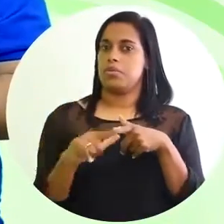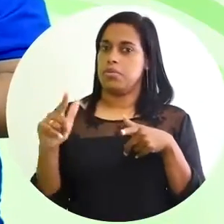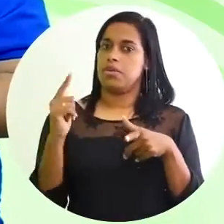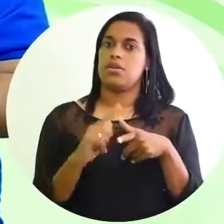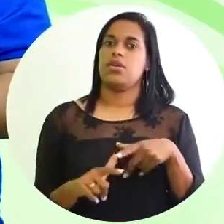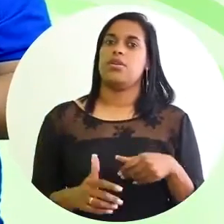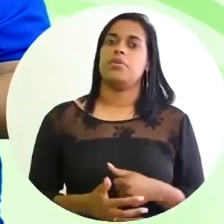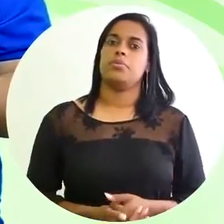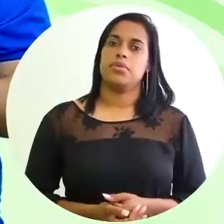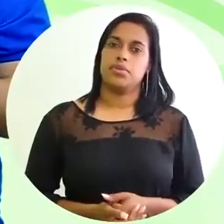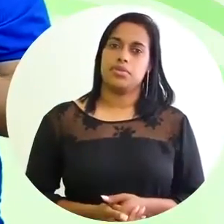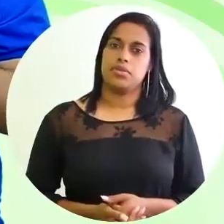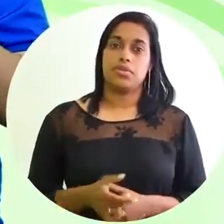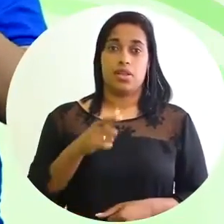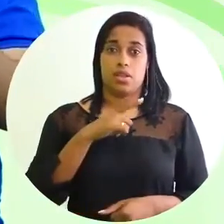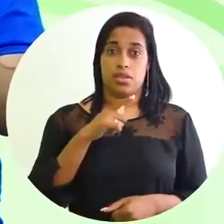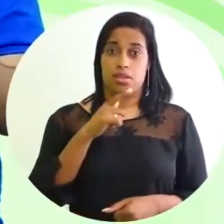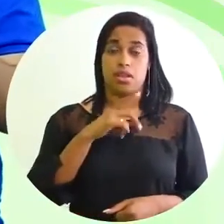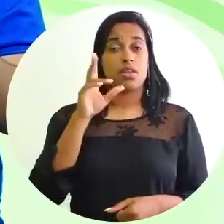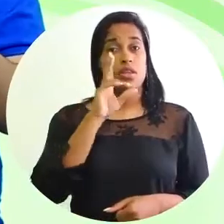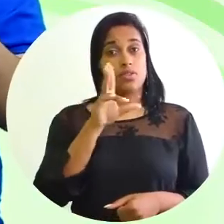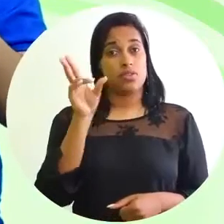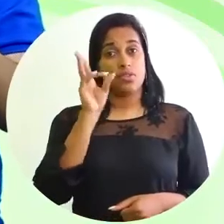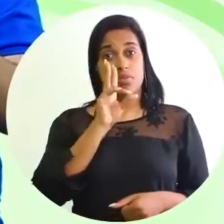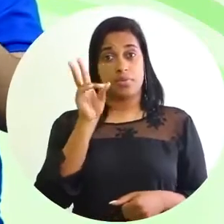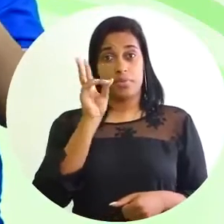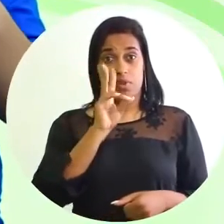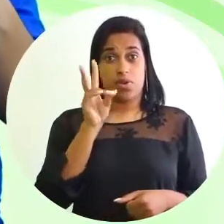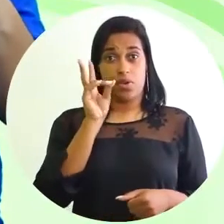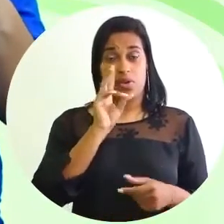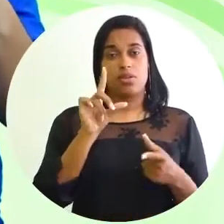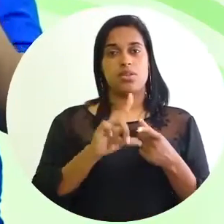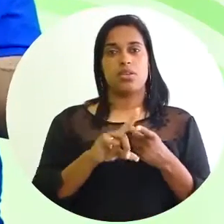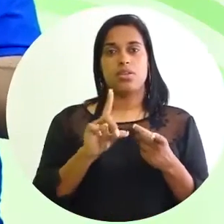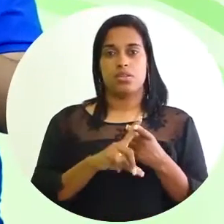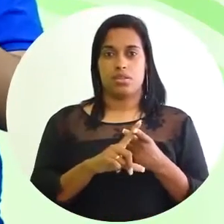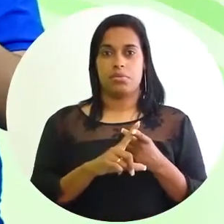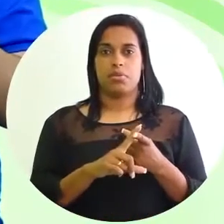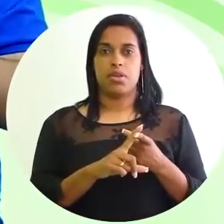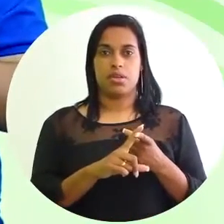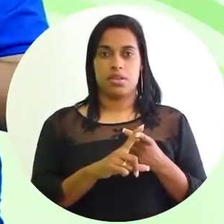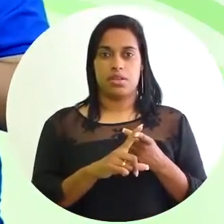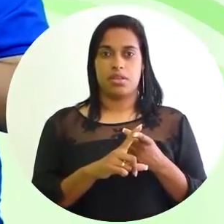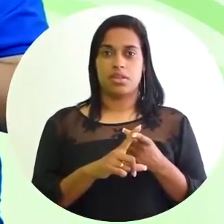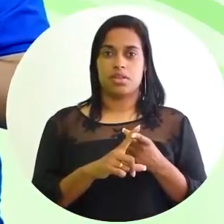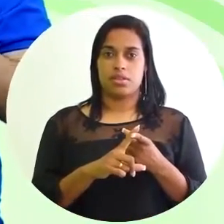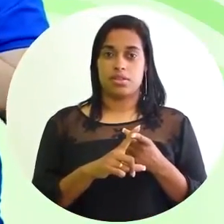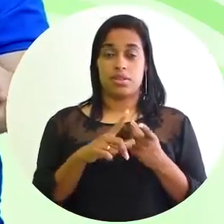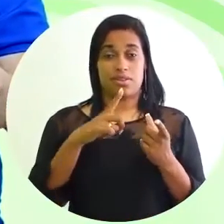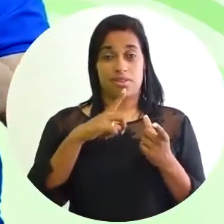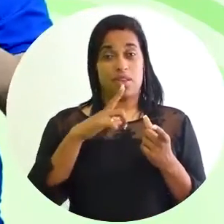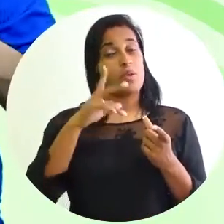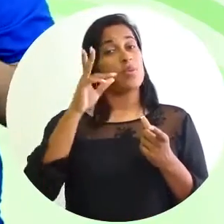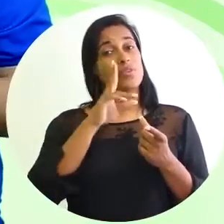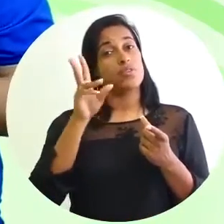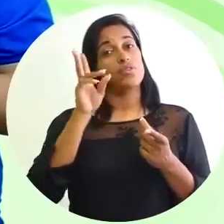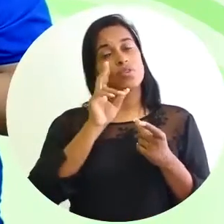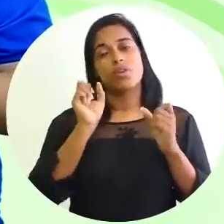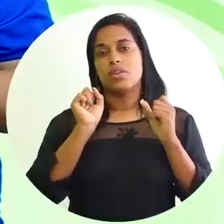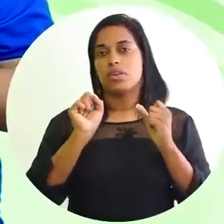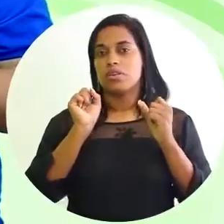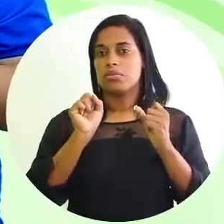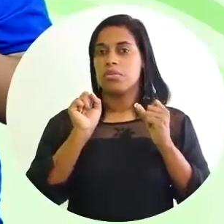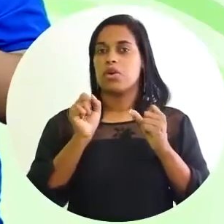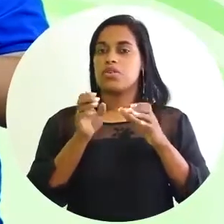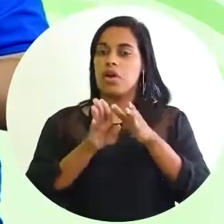gente tem da história, ou seja, um jogo ele é narrativo, então a gente tem uma história que pode